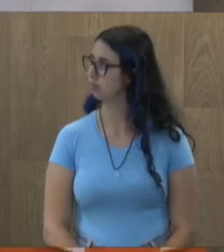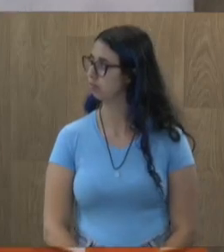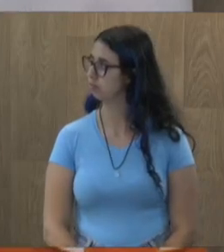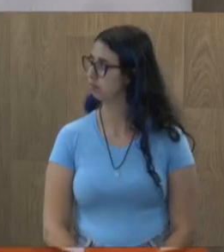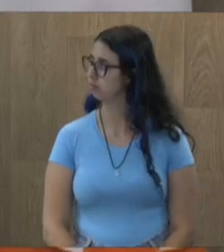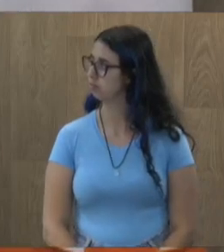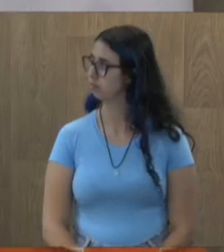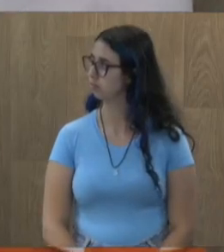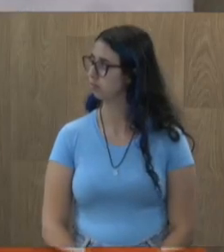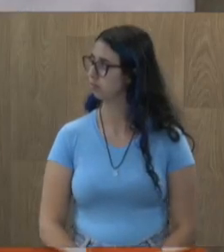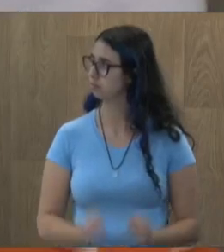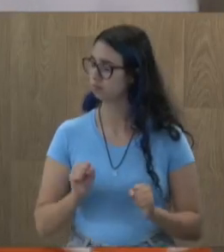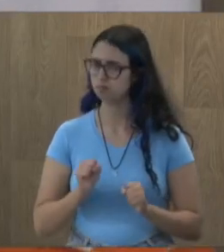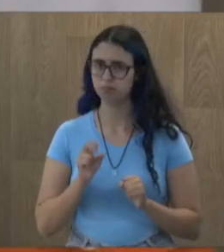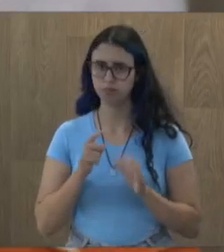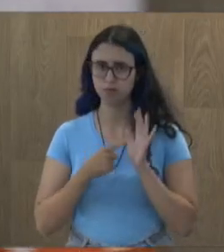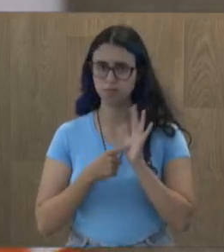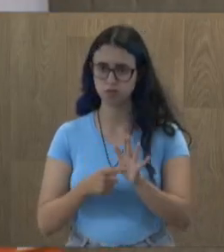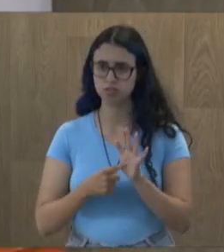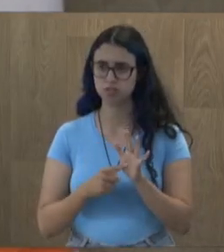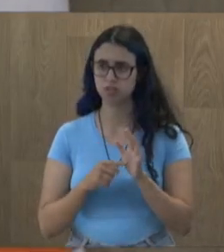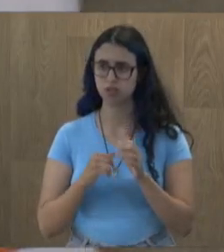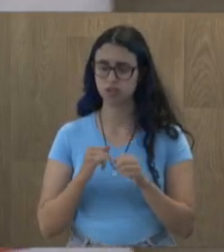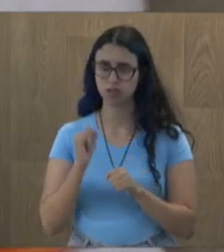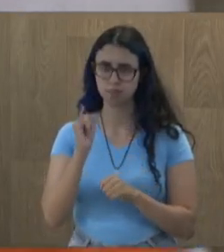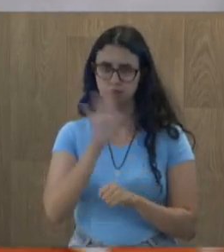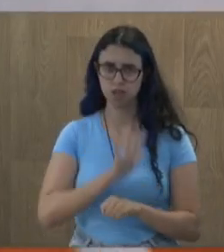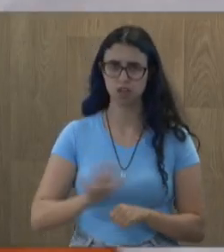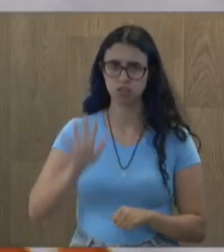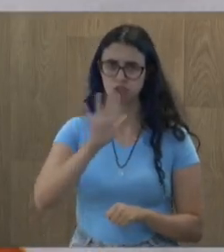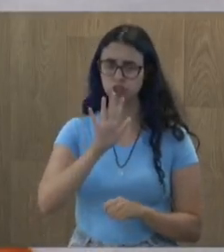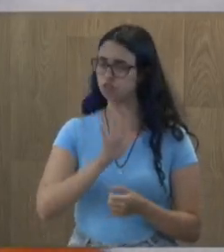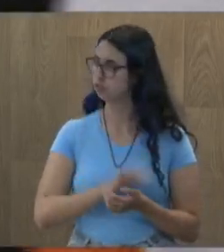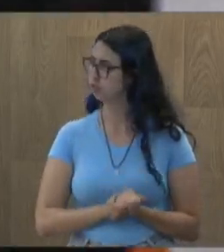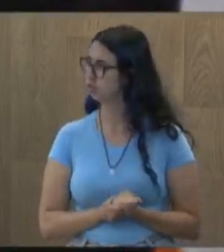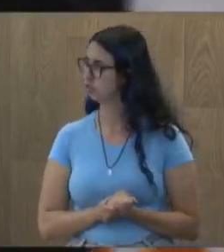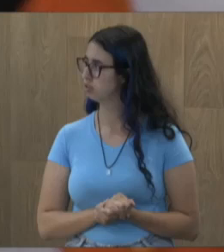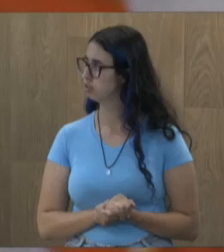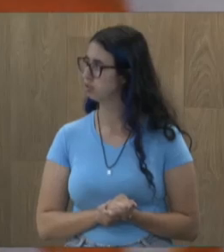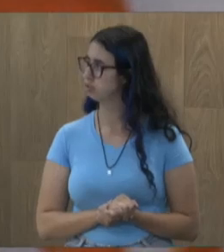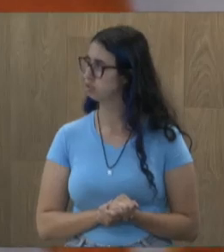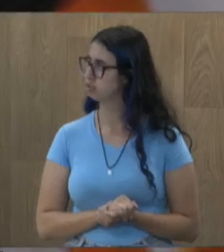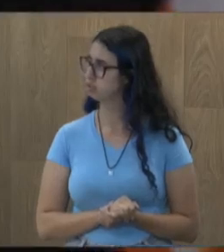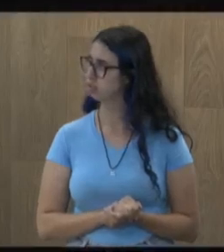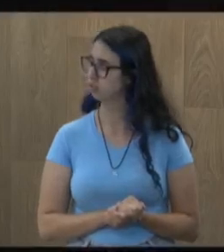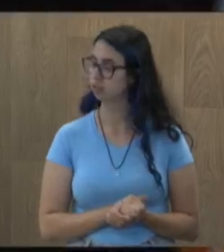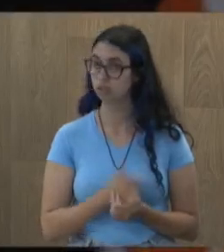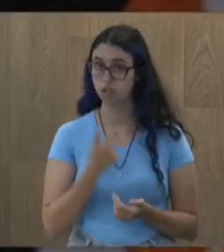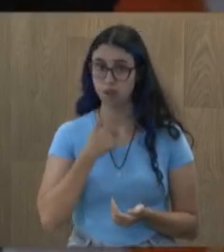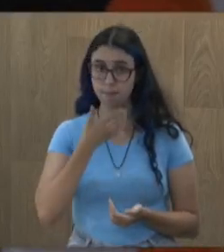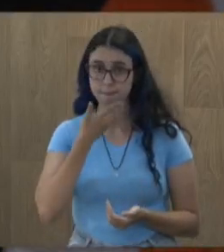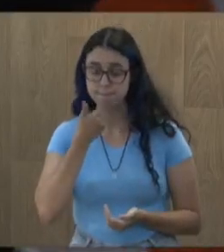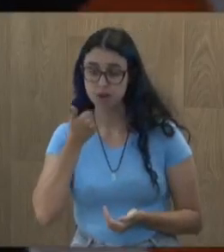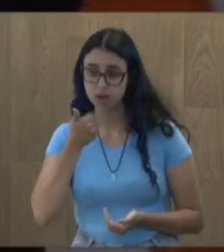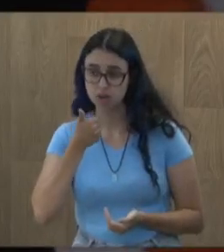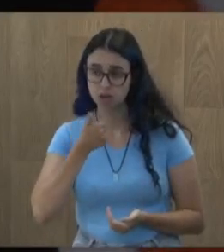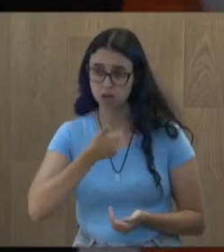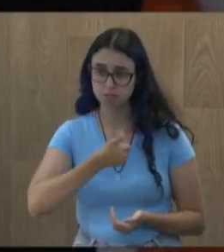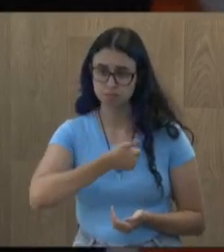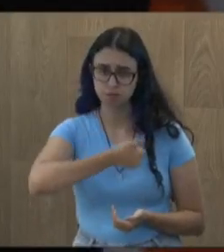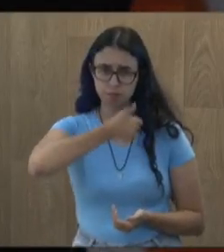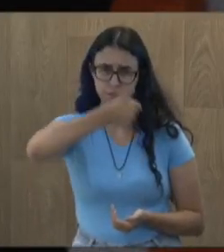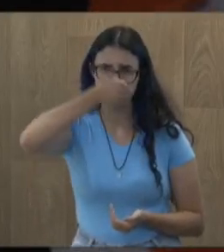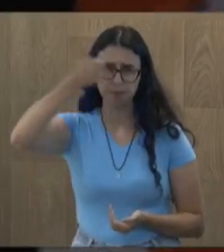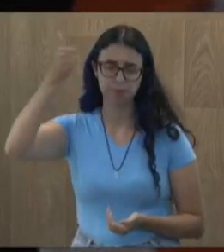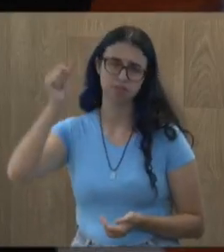Dá para vocês colocarem as imagens aqui? Olha que covardia. Eu não sou melhor que ninguém, não. Eu sou um fraco, um pecador, né? Eu